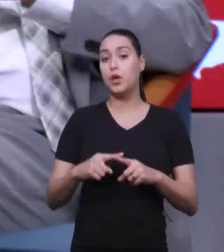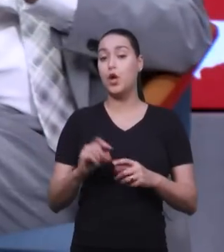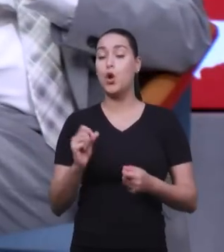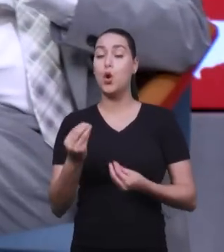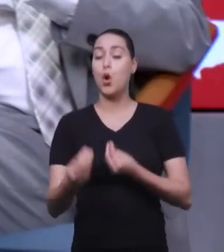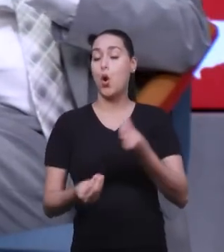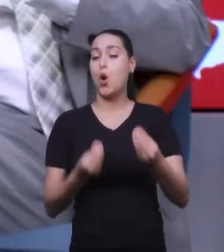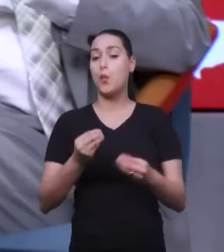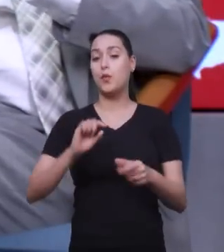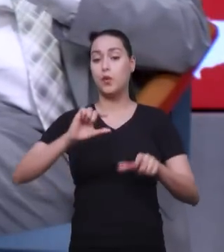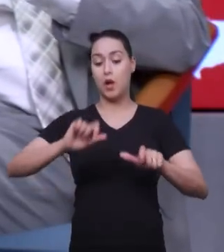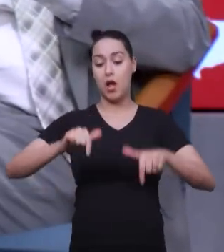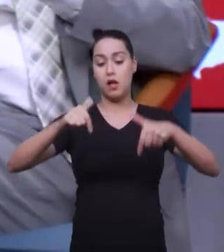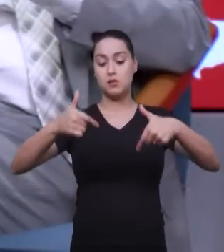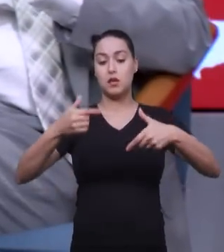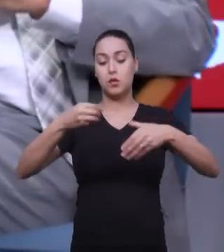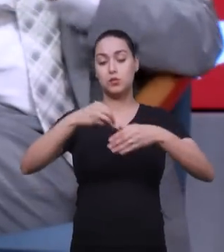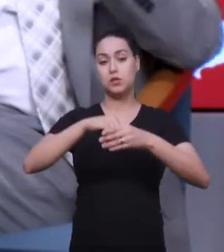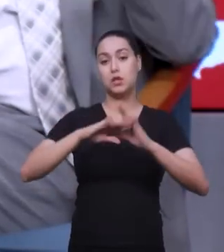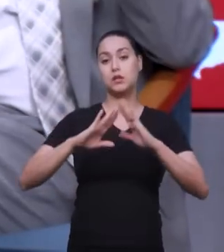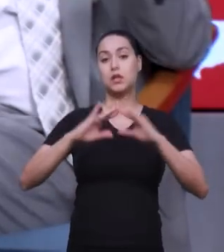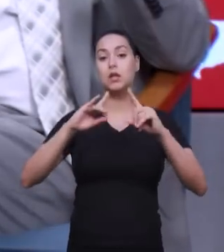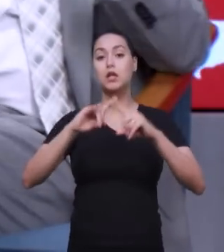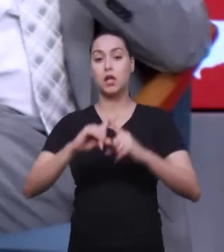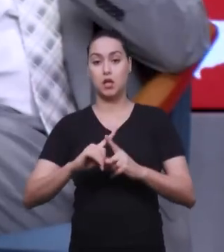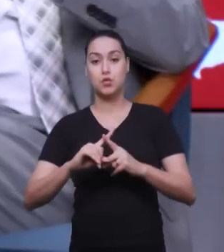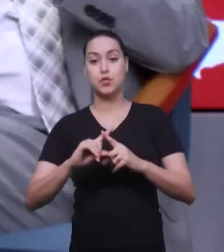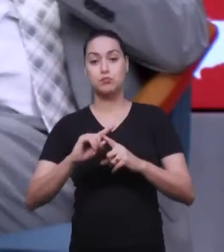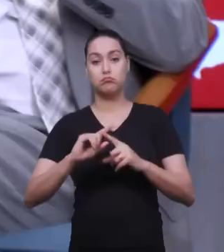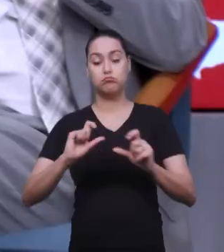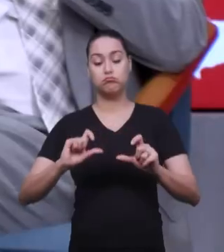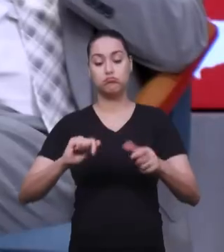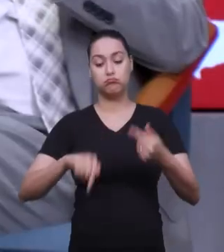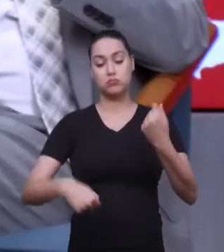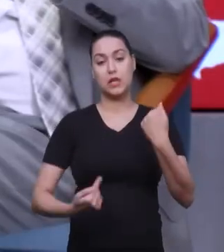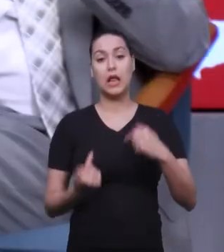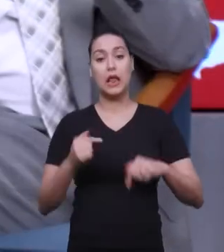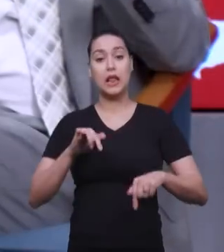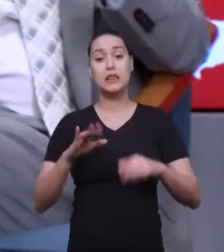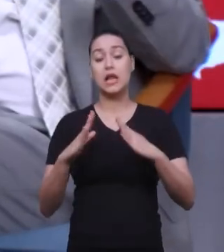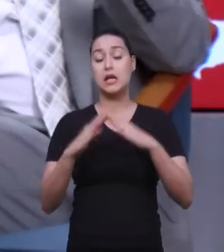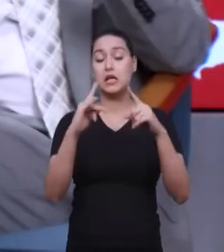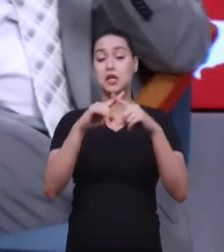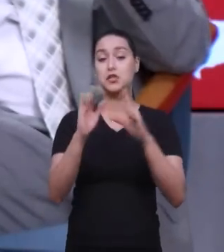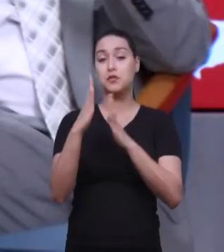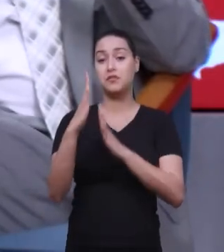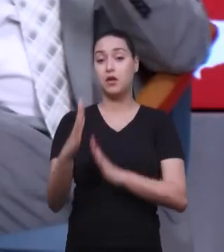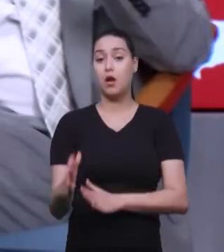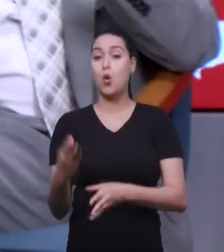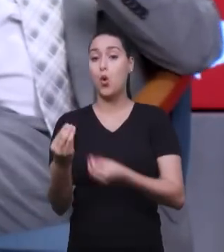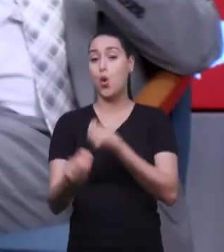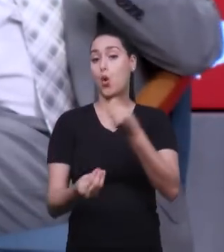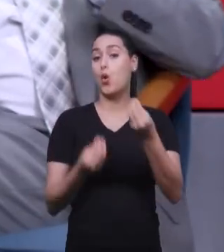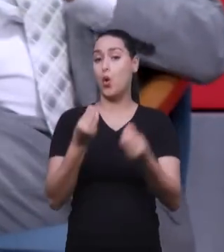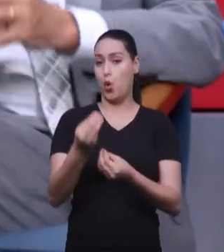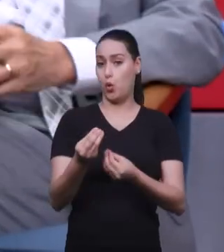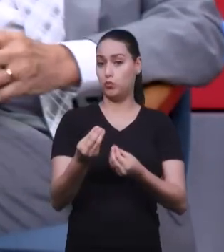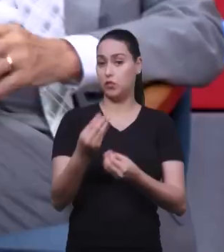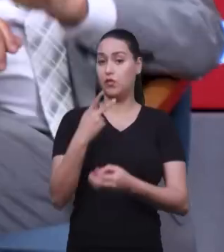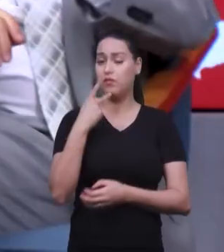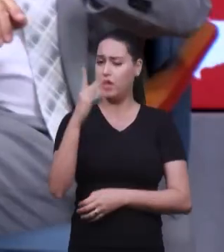o funcionamento da igreja. Você identifica Jesus vivo na igreja fiel. De que